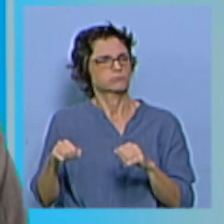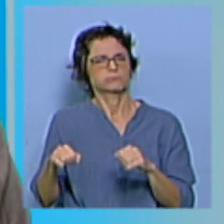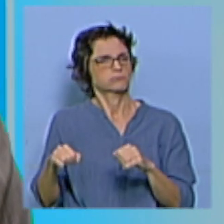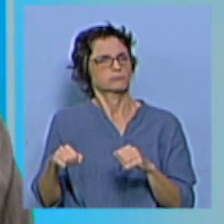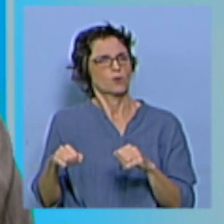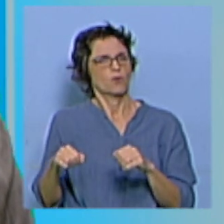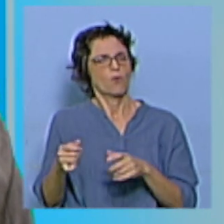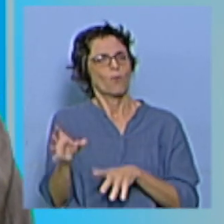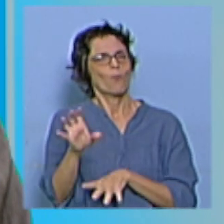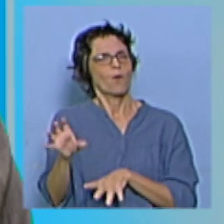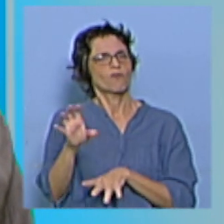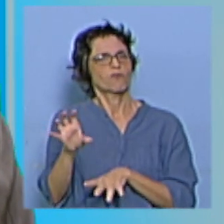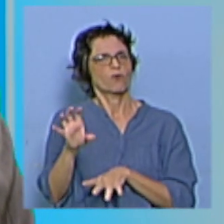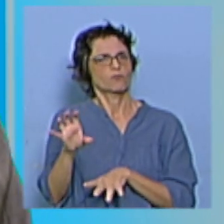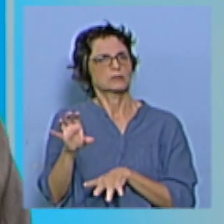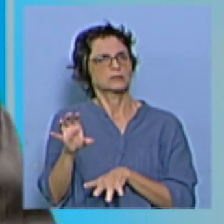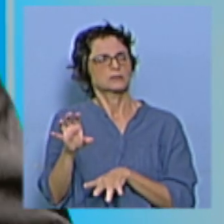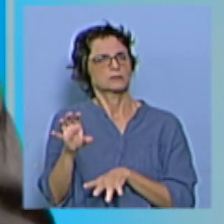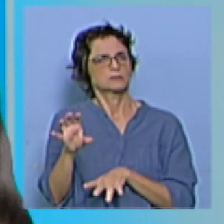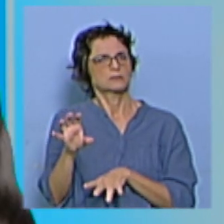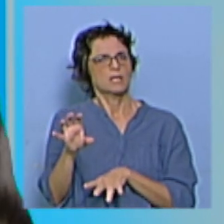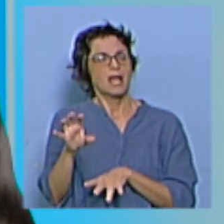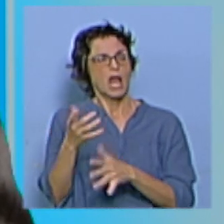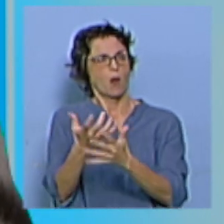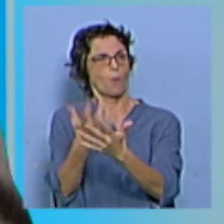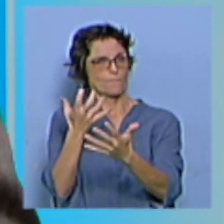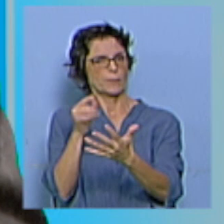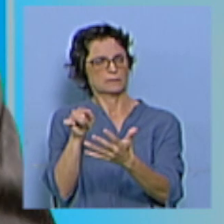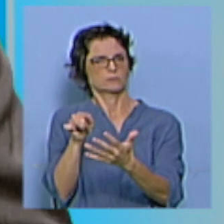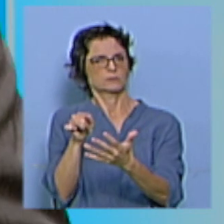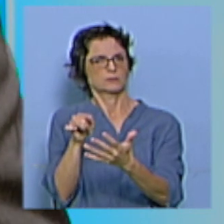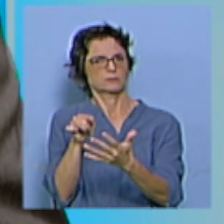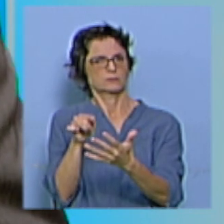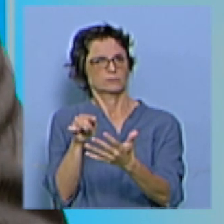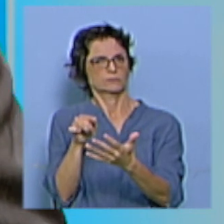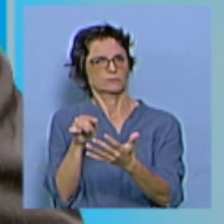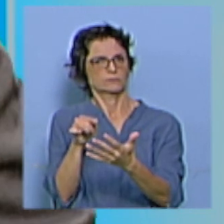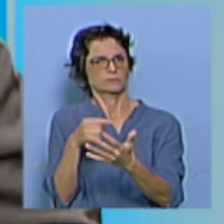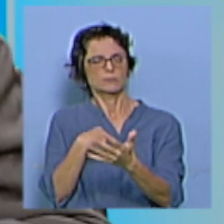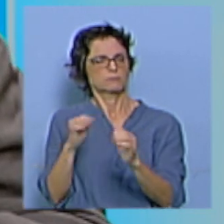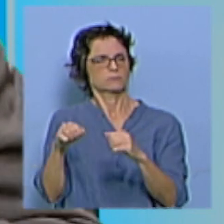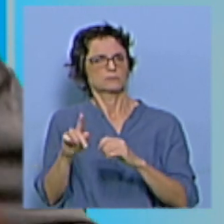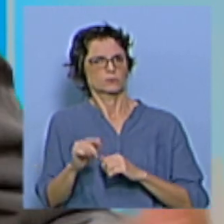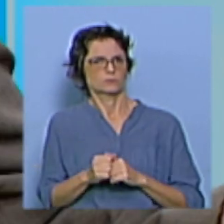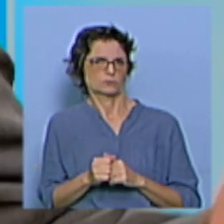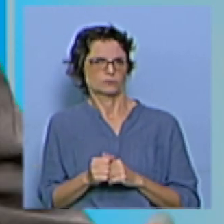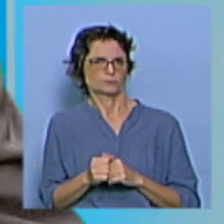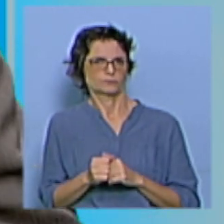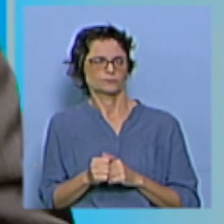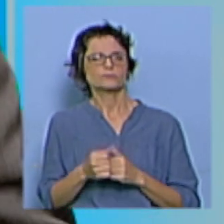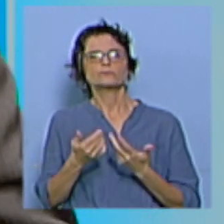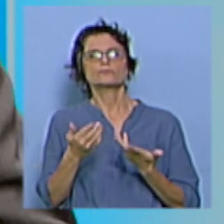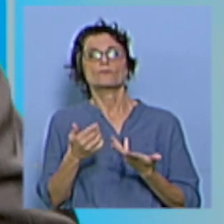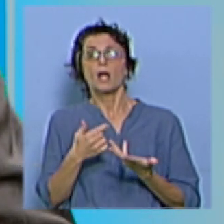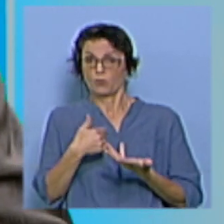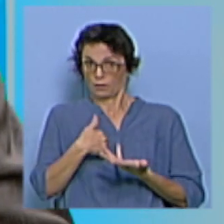que a coisa está a assumir e o feitio que está a assumir. Agora eu vou dizer uma coisa que, enfim, olha, estou